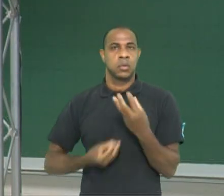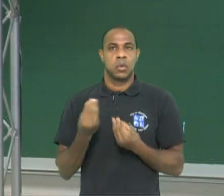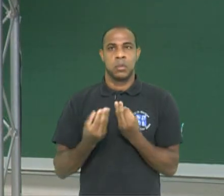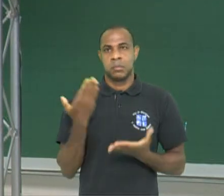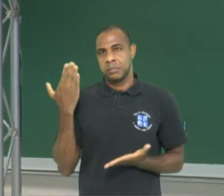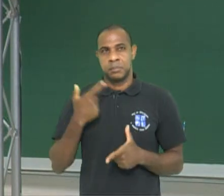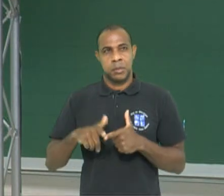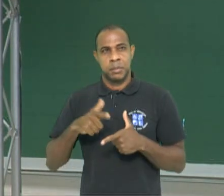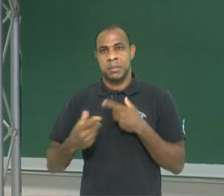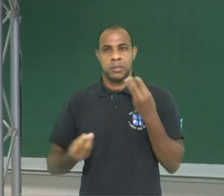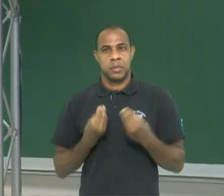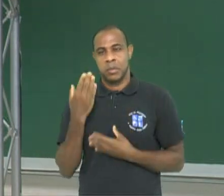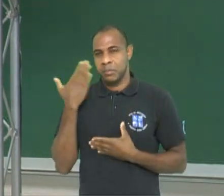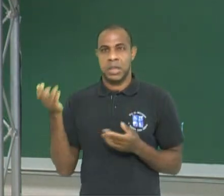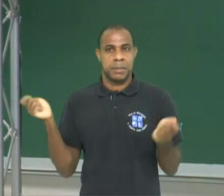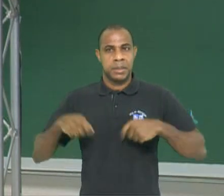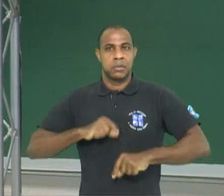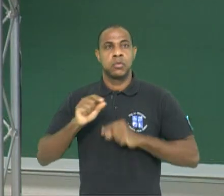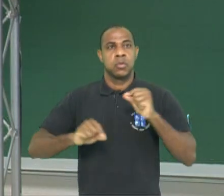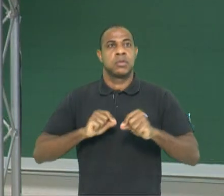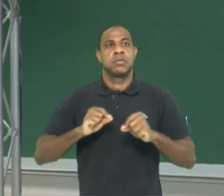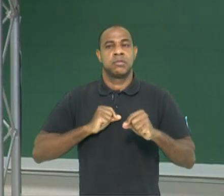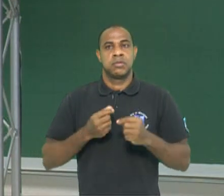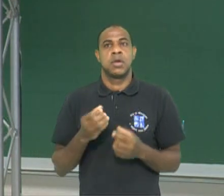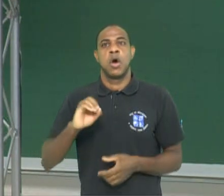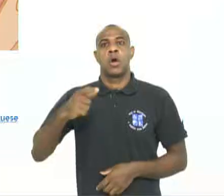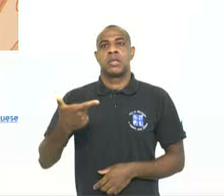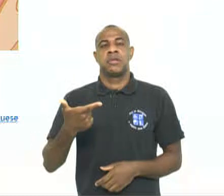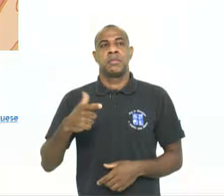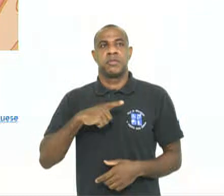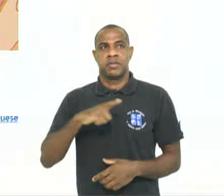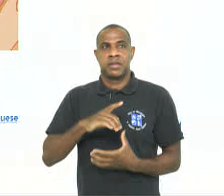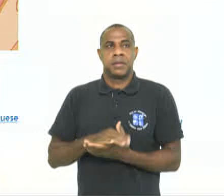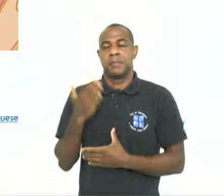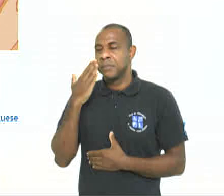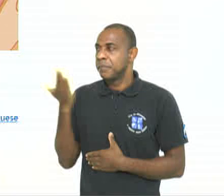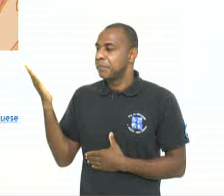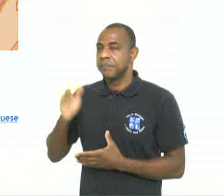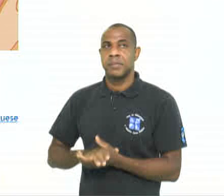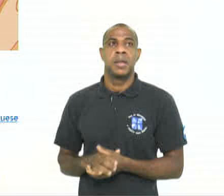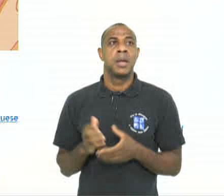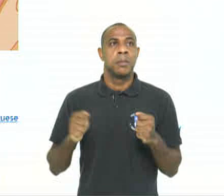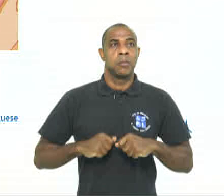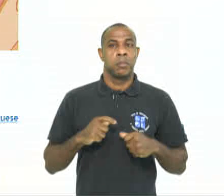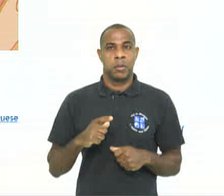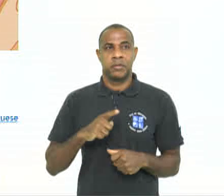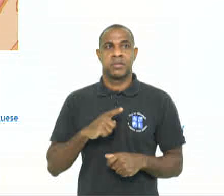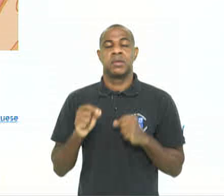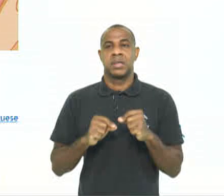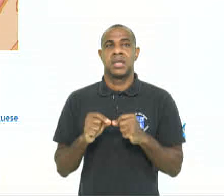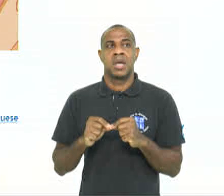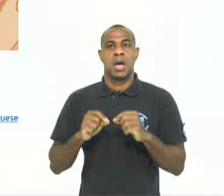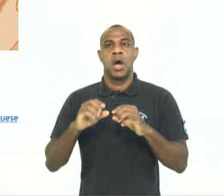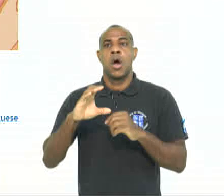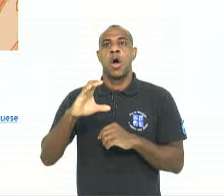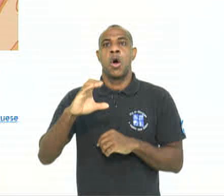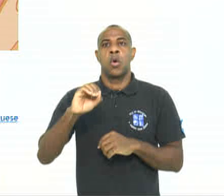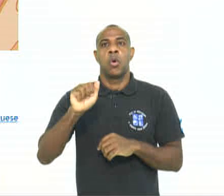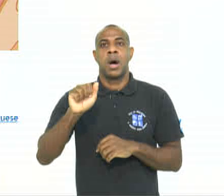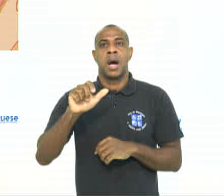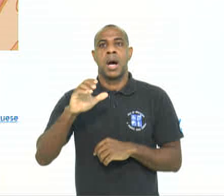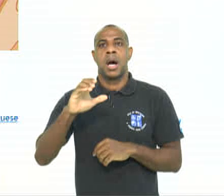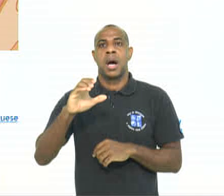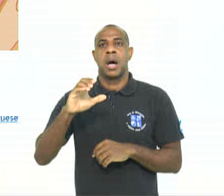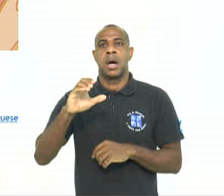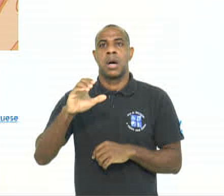logicamente, na capacidade dela de carregar o oxigênio. Essa alteração pode desencadear a formação de coágulos, porque eles se prendem, né? Eles vão